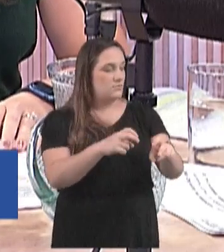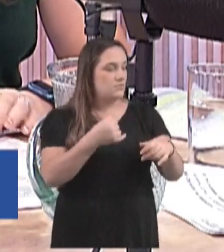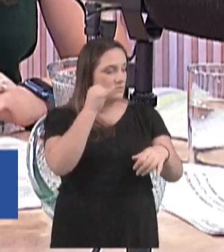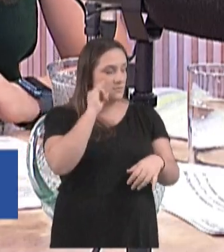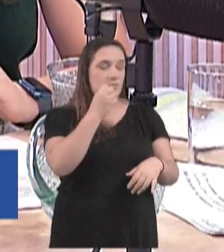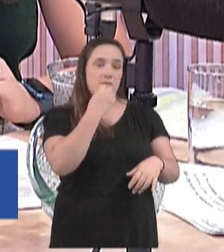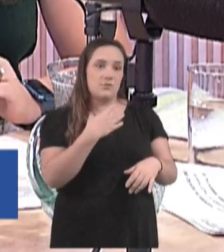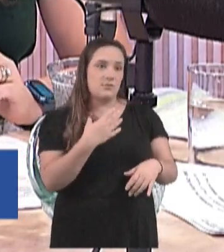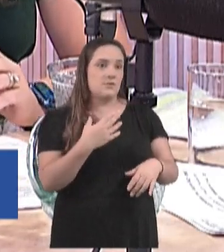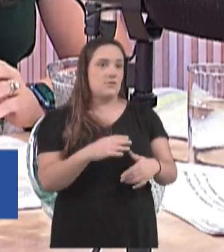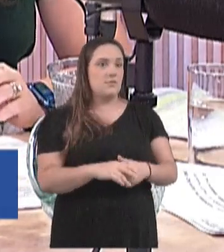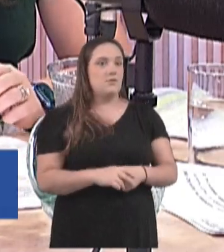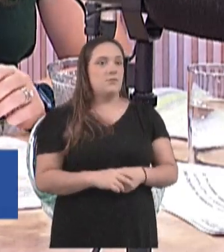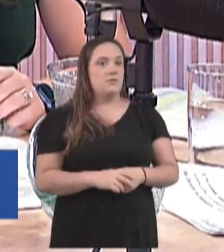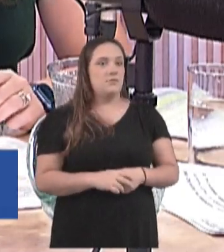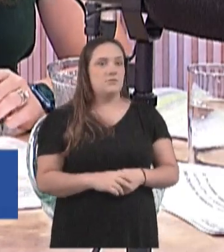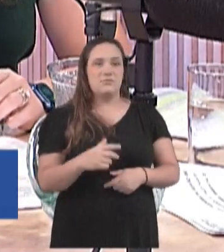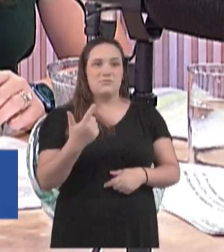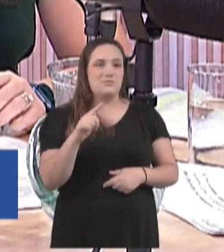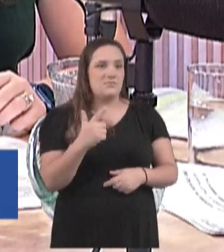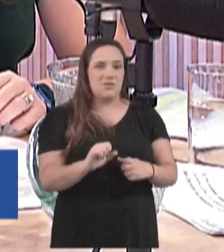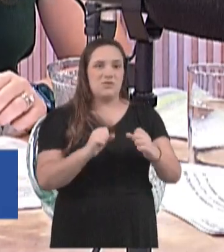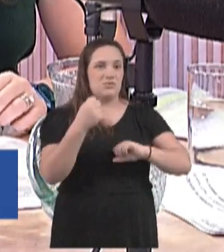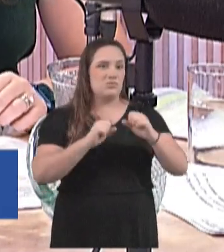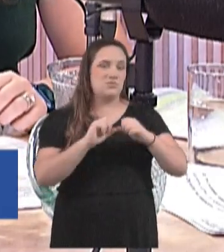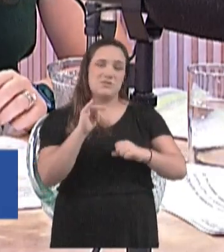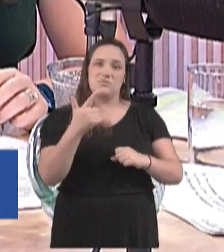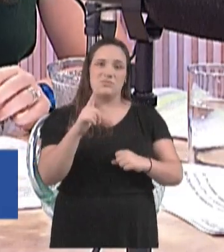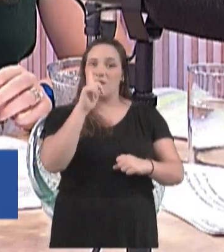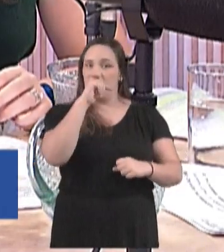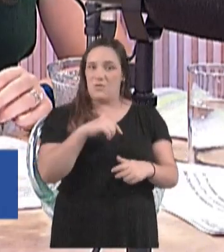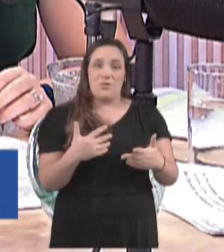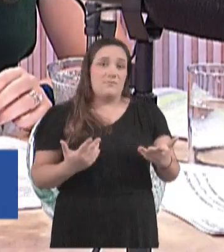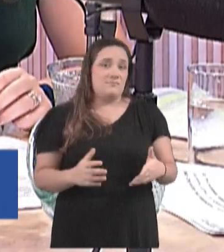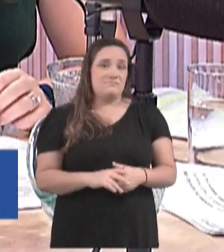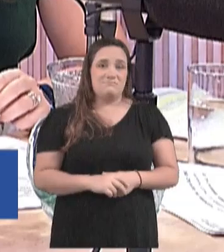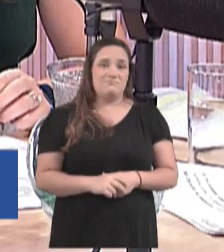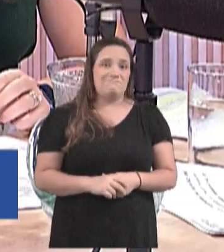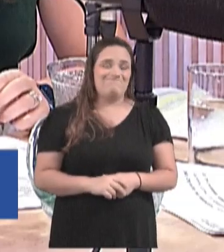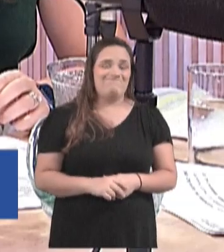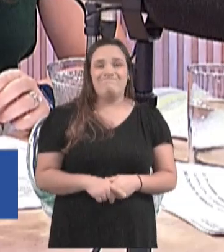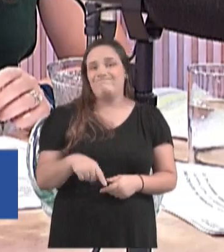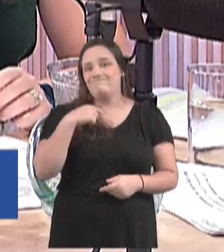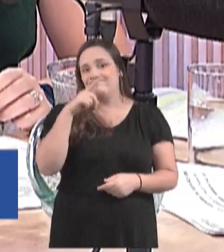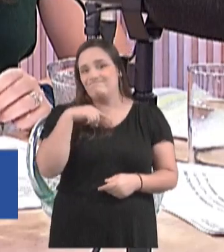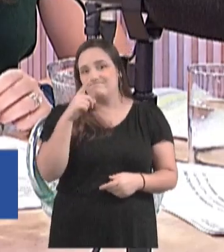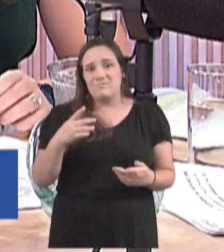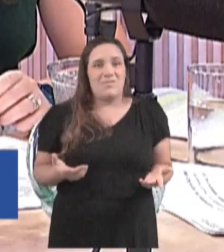ter agricultura, nem pecuária, você não consegue ter uma indústria sem água. Então você não consegue